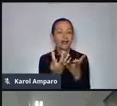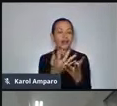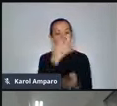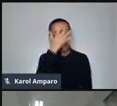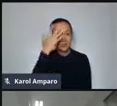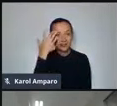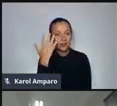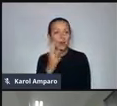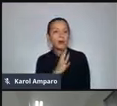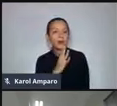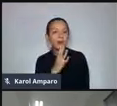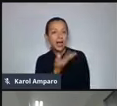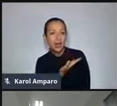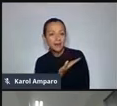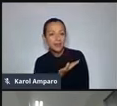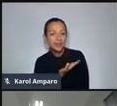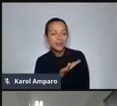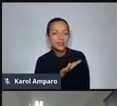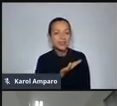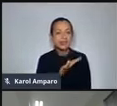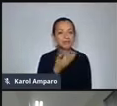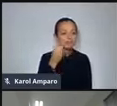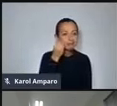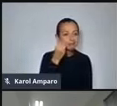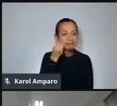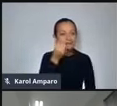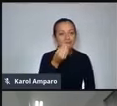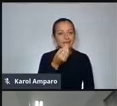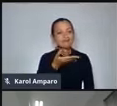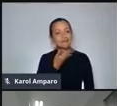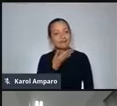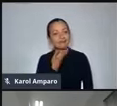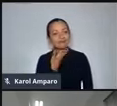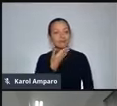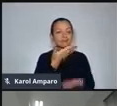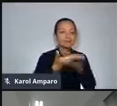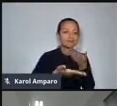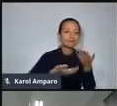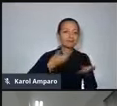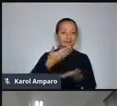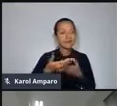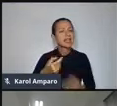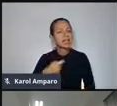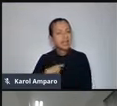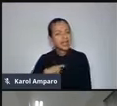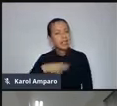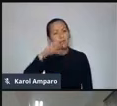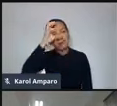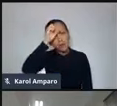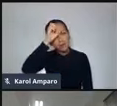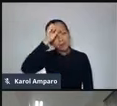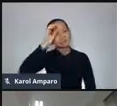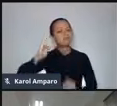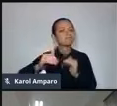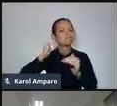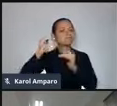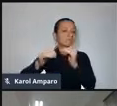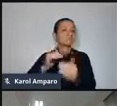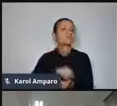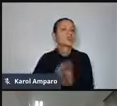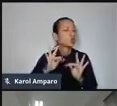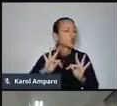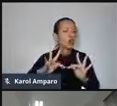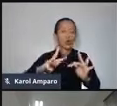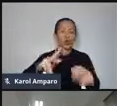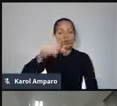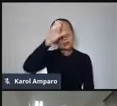cada um nas suas verdades. Nas conversas, quanto aprendizado eu tive aqui. Todos nós, né?